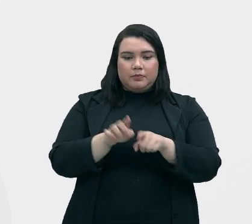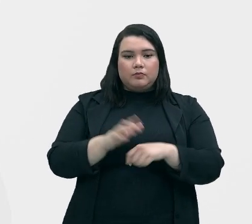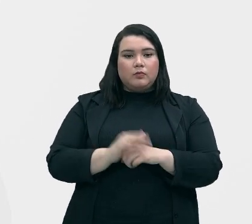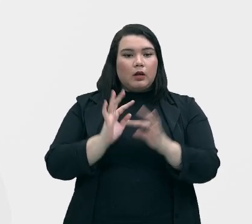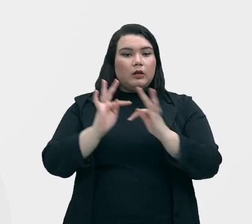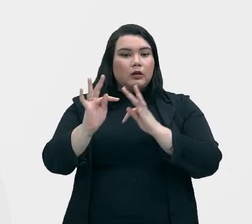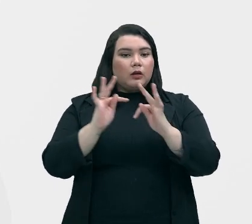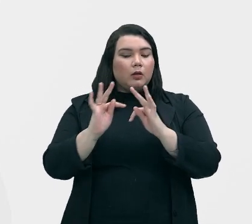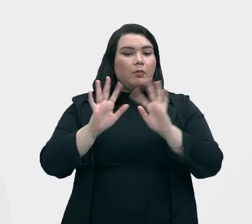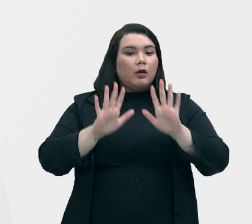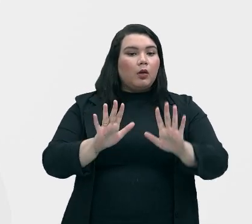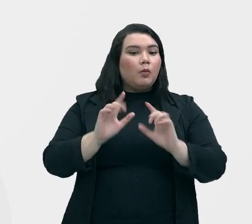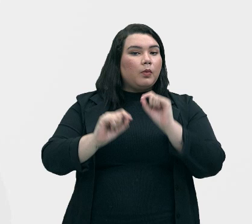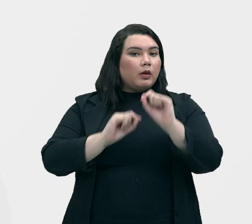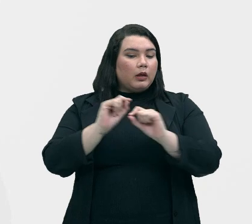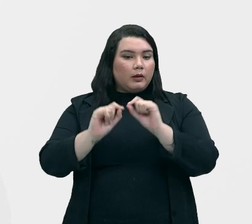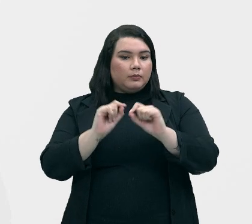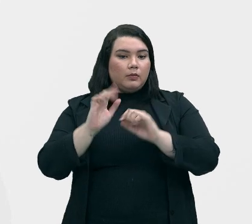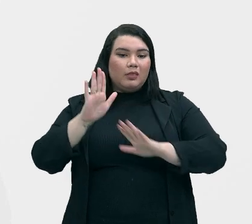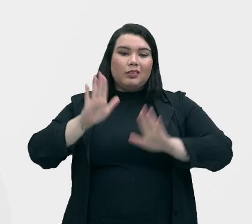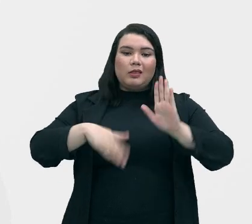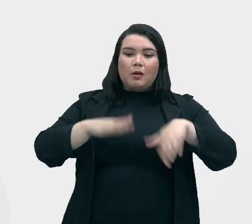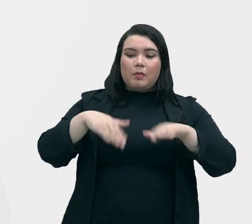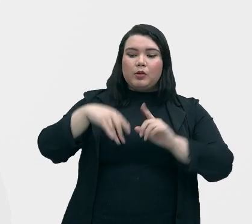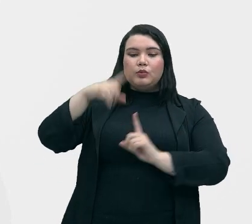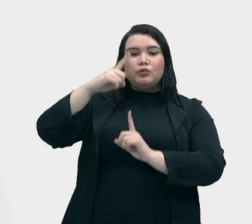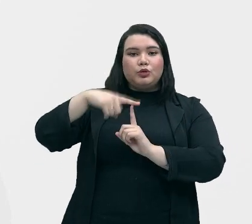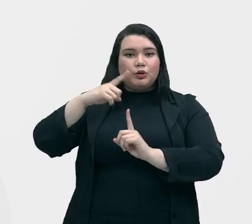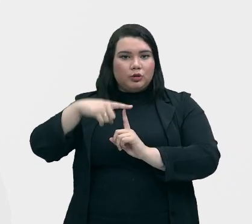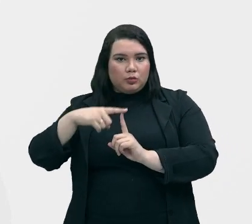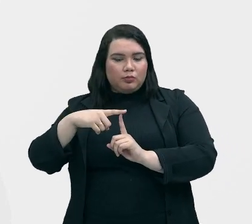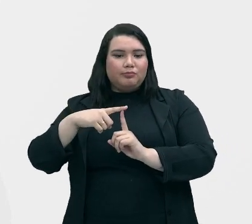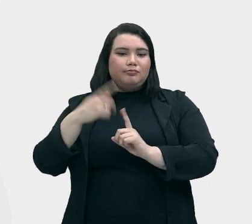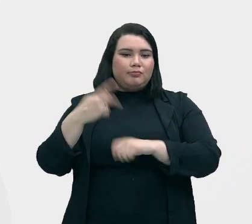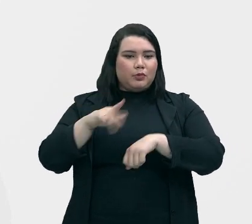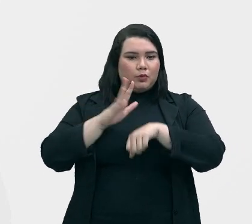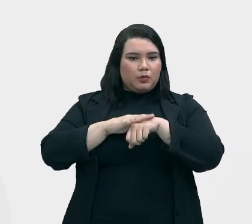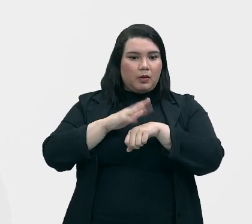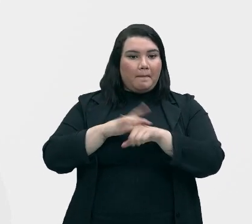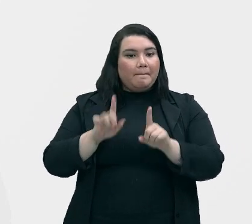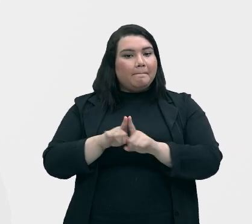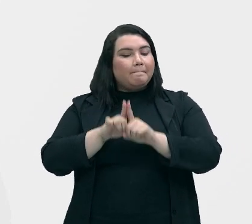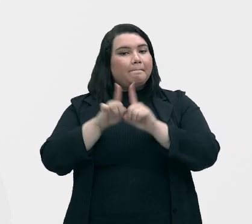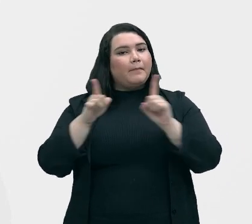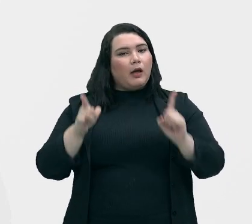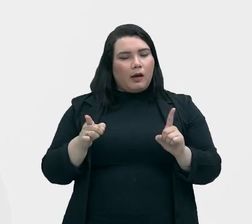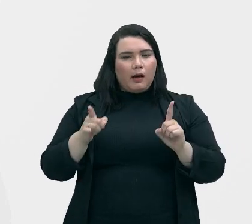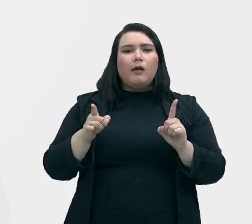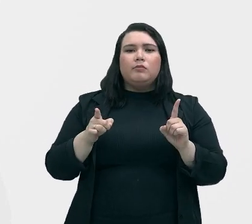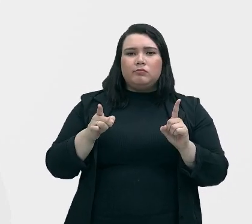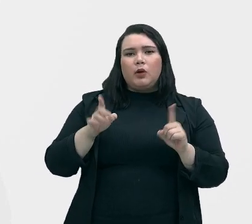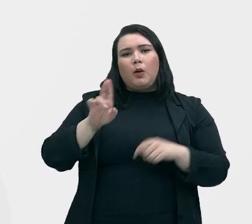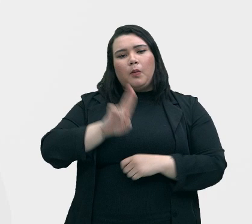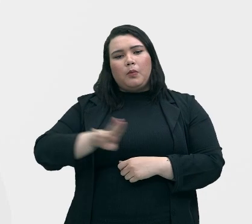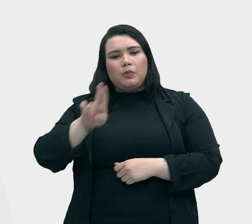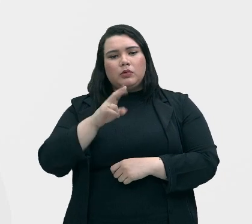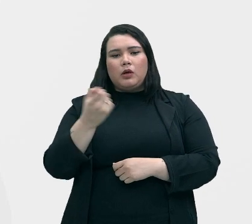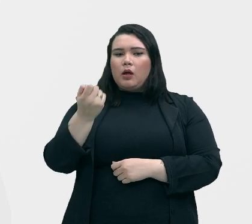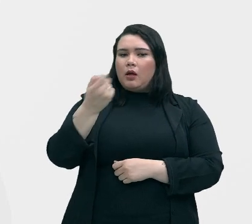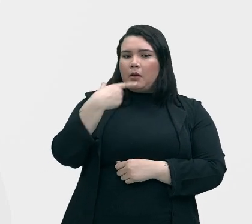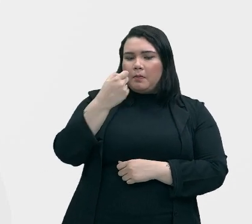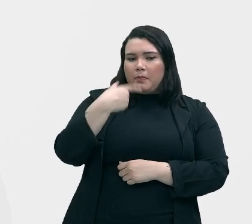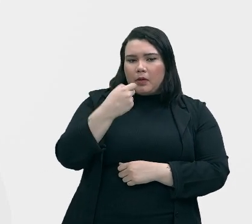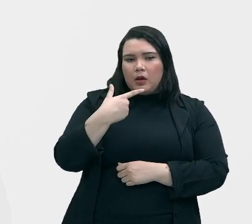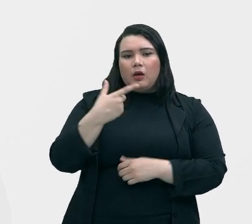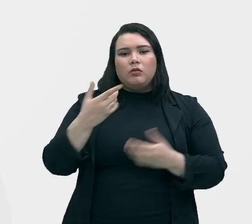essa doença ele vai depender do tipo de bronquite, mas geralmente pode ser utilizados